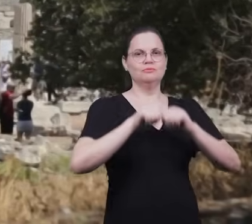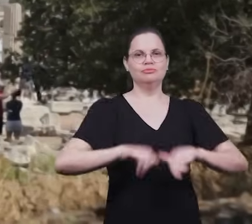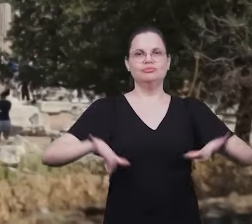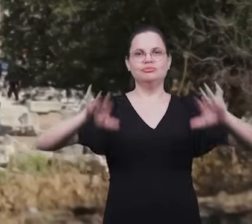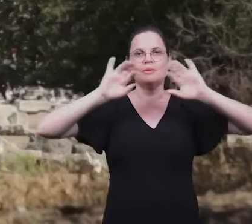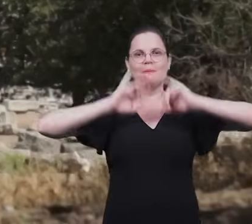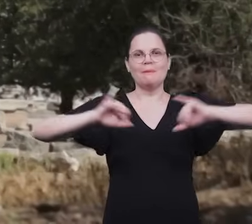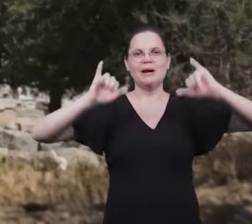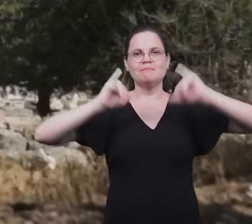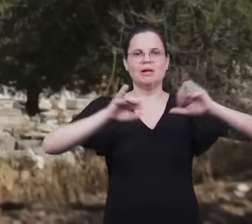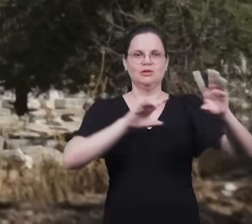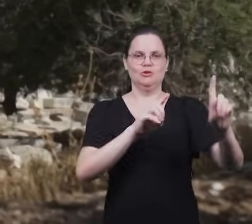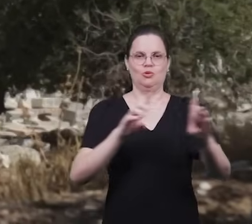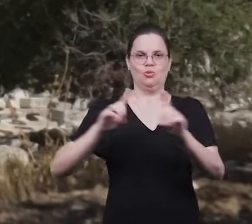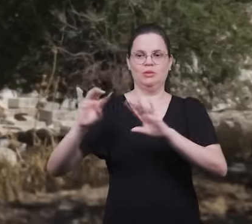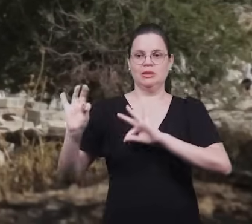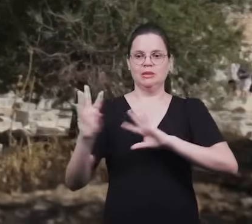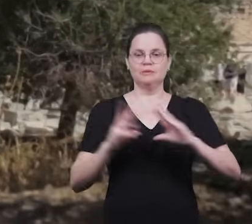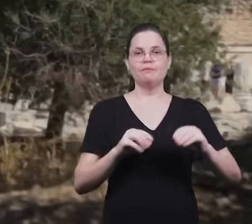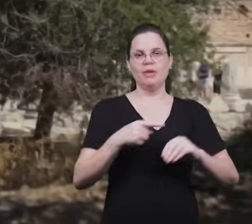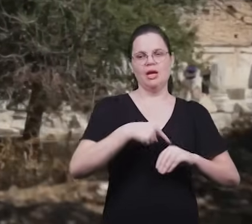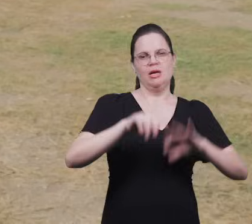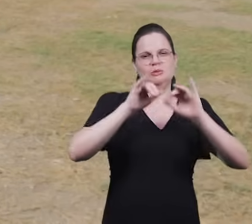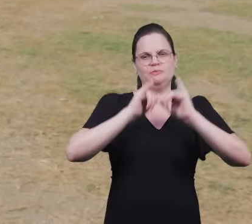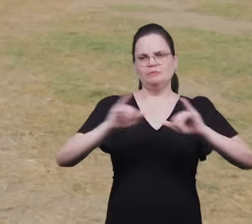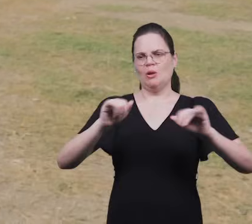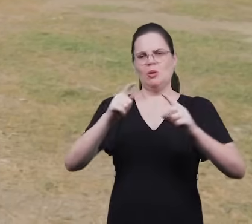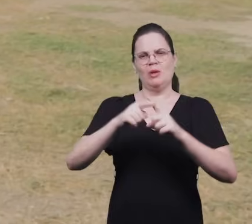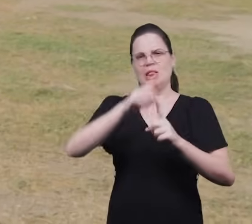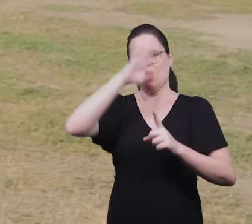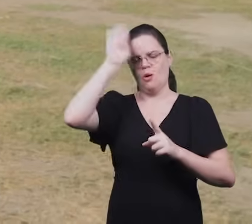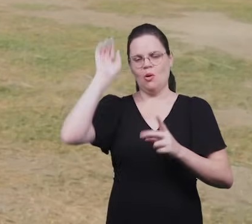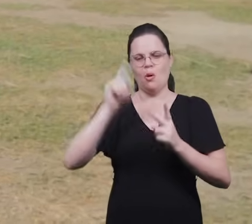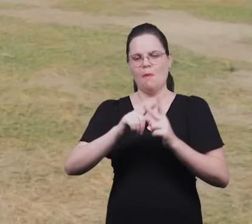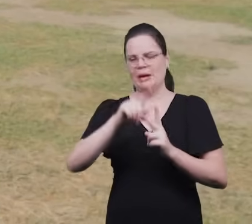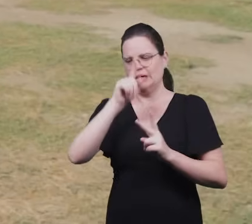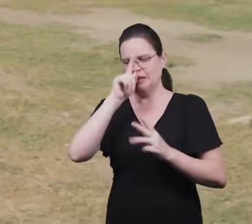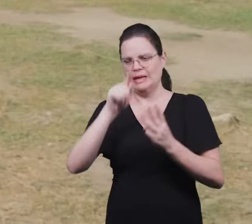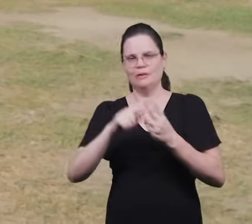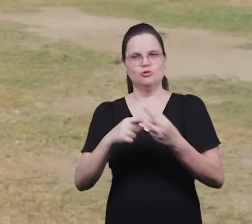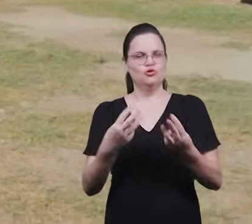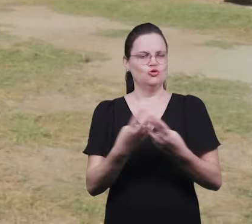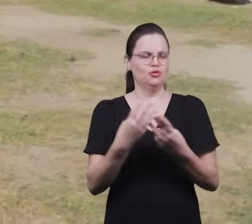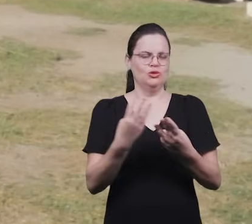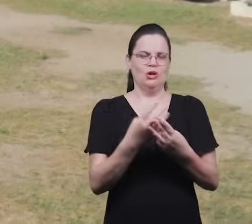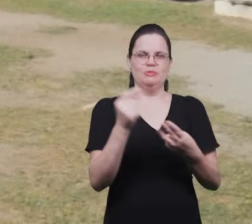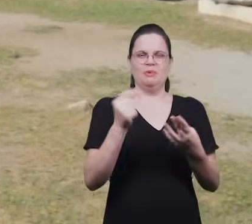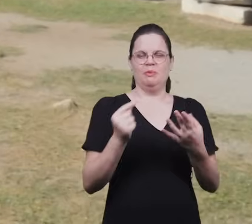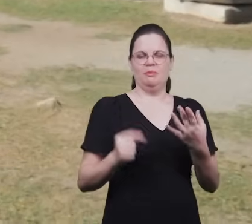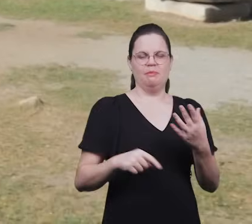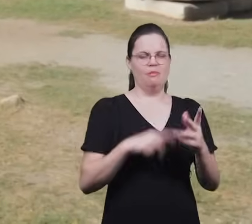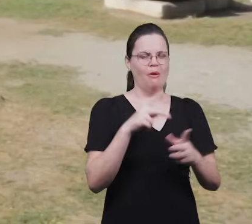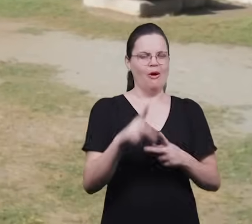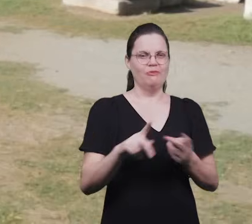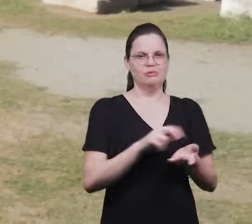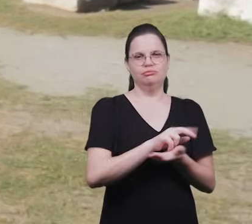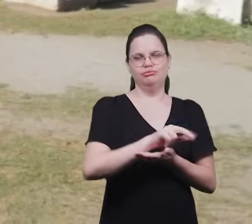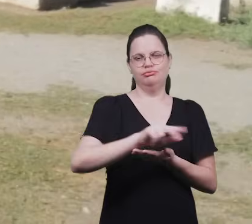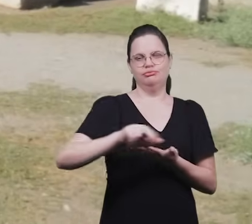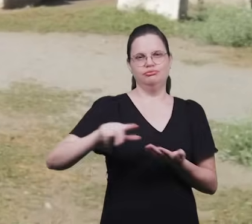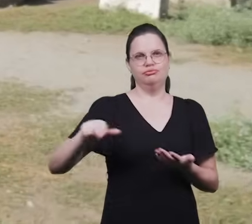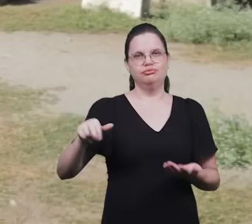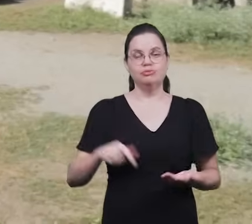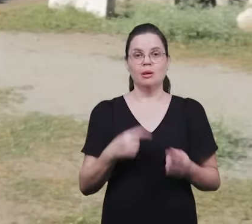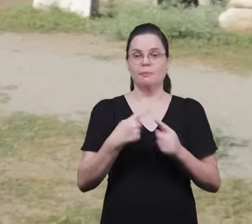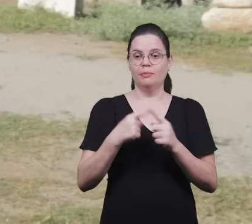Evangelho junto aos romanos, aos gregos, aos judeus e a tantos outros povos, um mundo